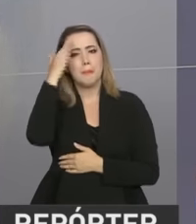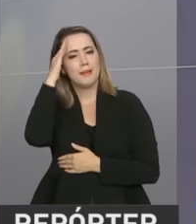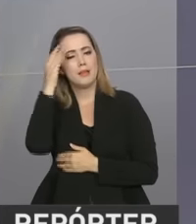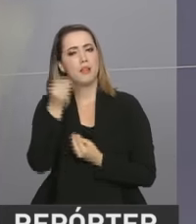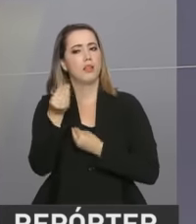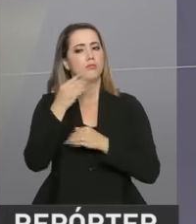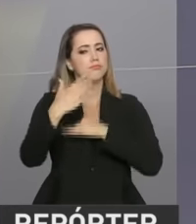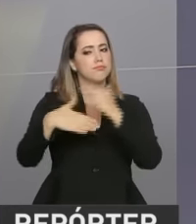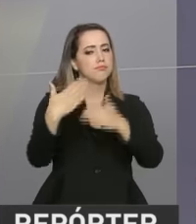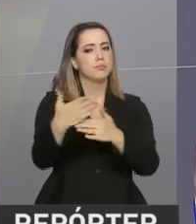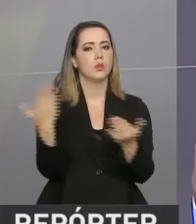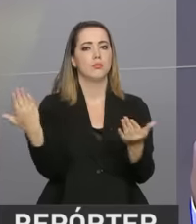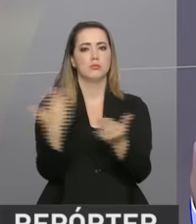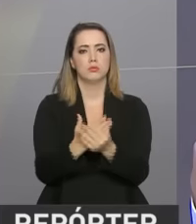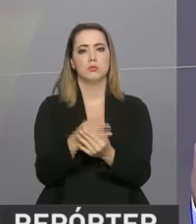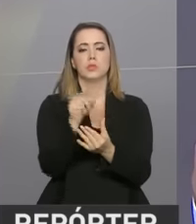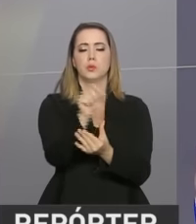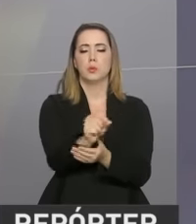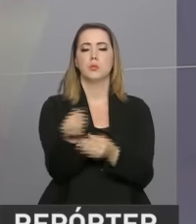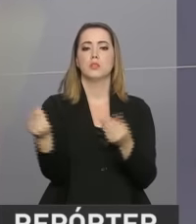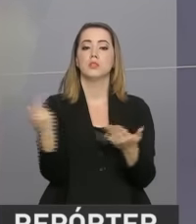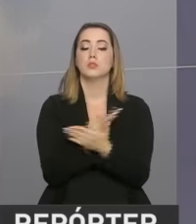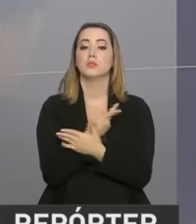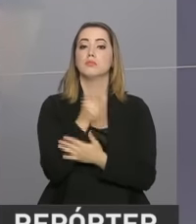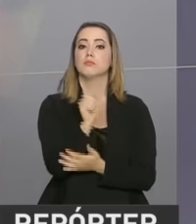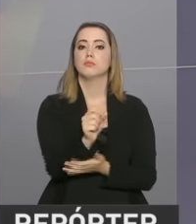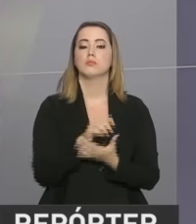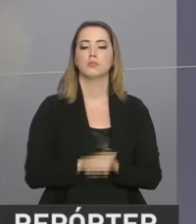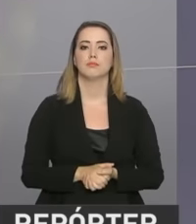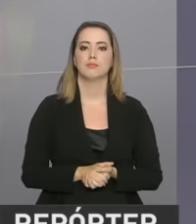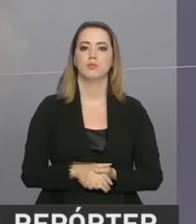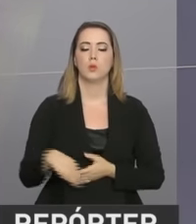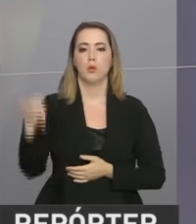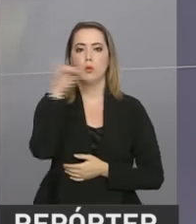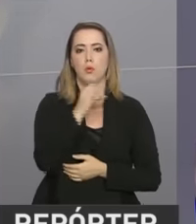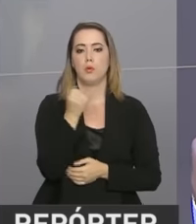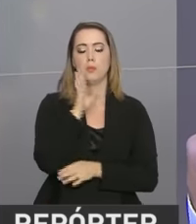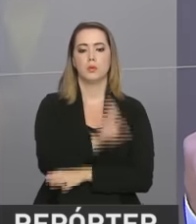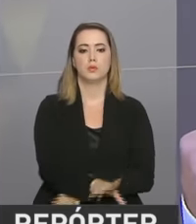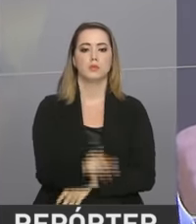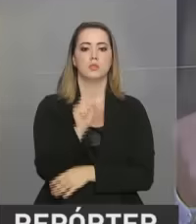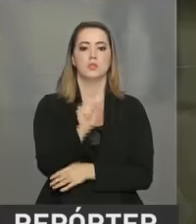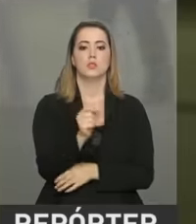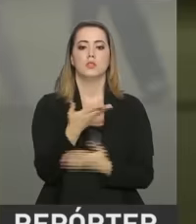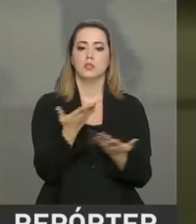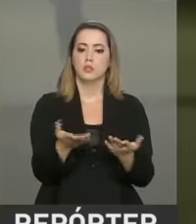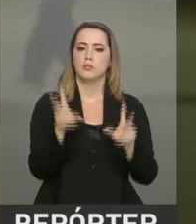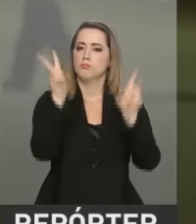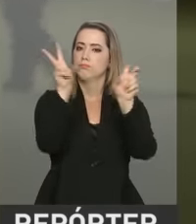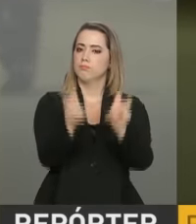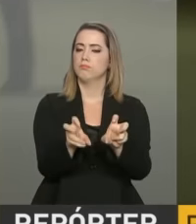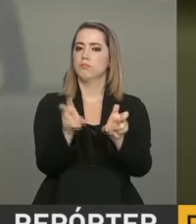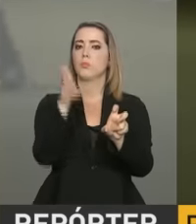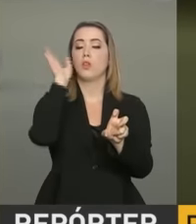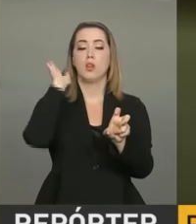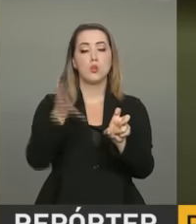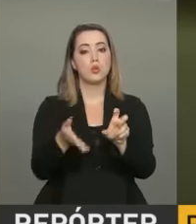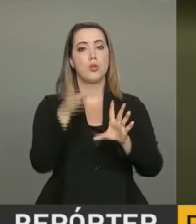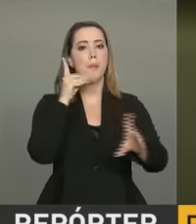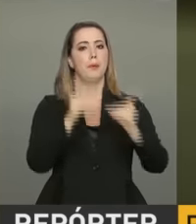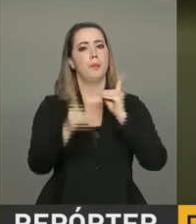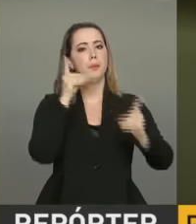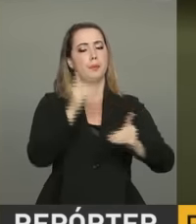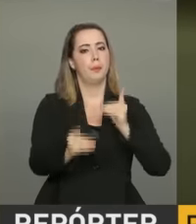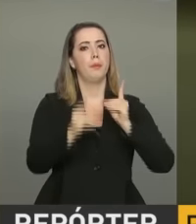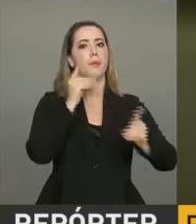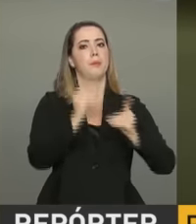reforma da Previdência por lá. Paulo, boa tarde. Olá, Zé Luiz, boa tarde. Bom, esse assunto, Zé Luiz, está sendo discutido